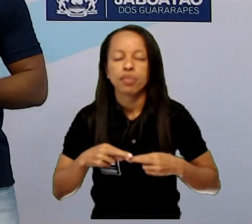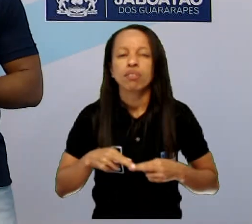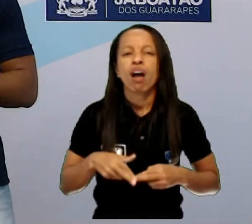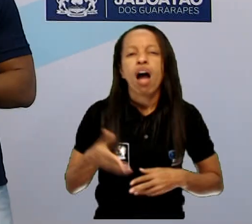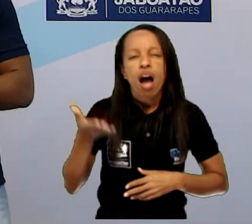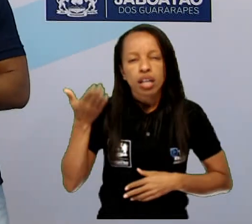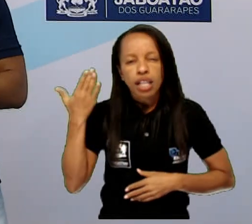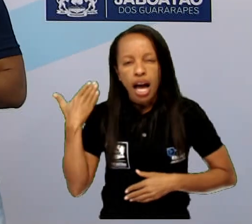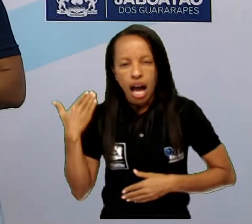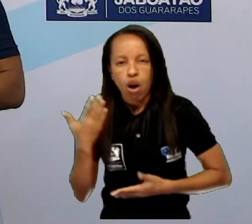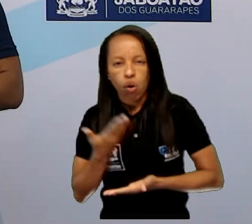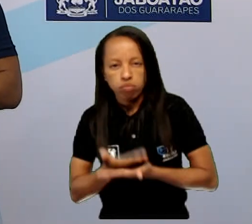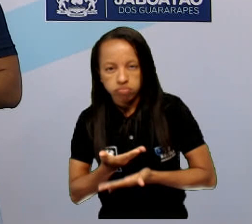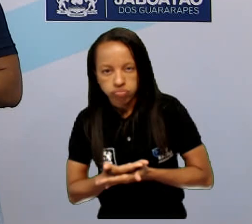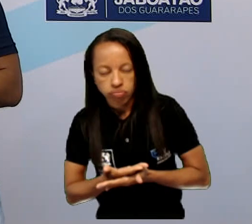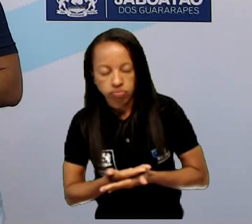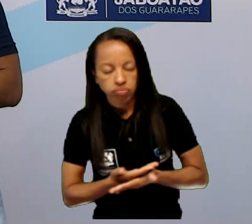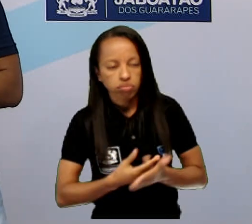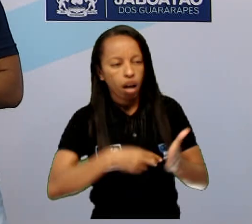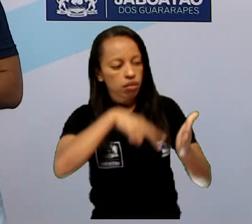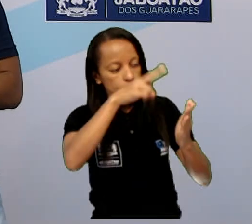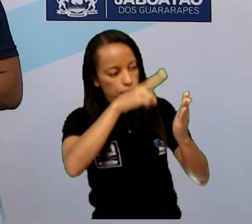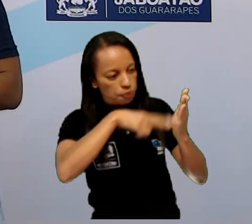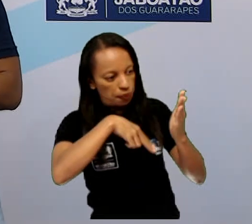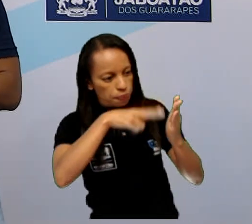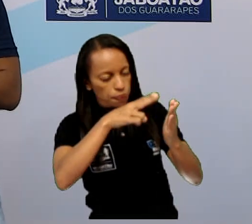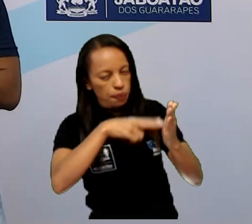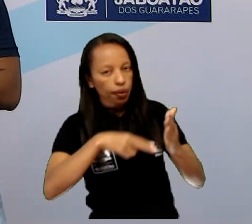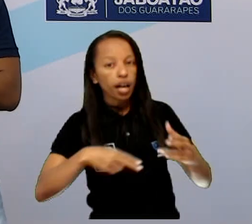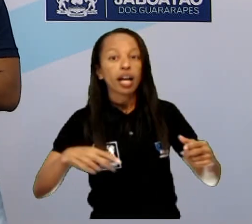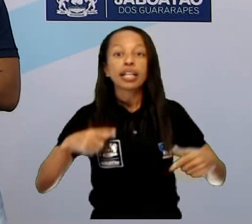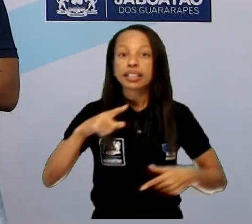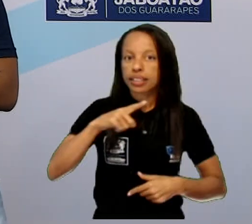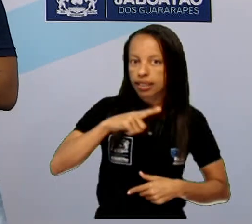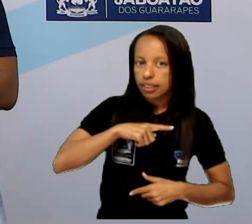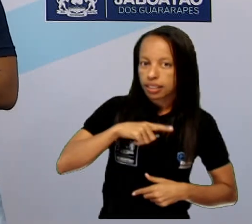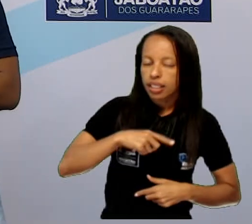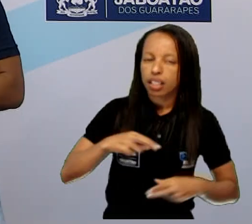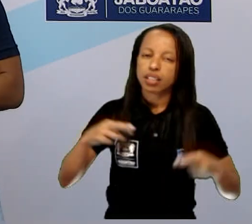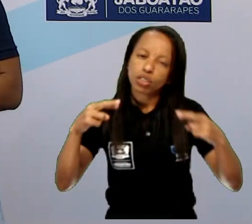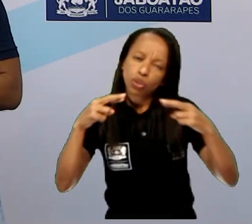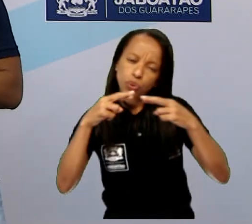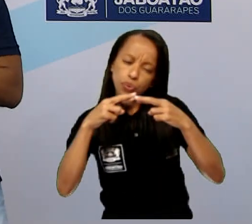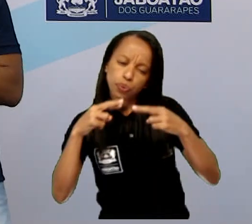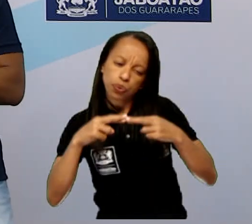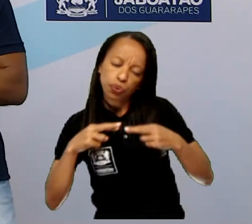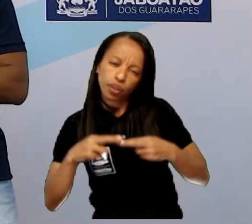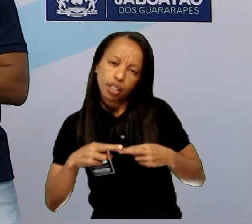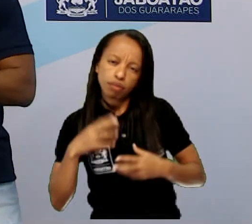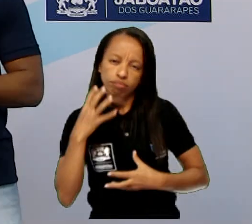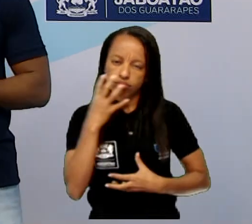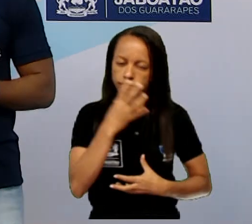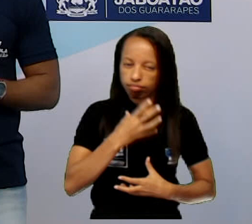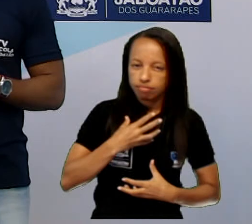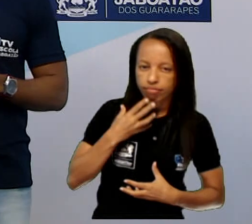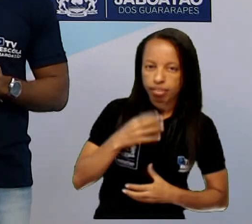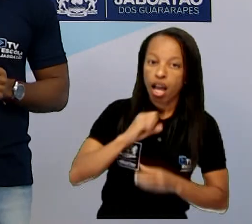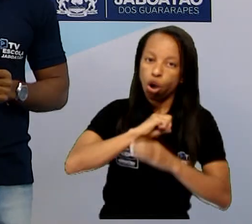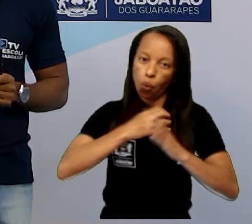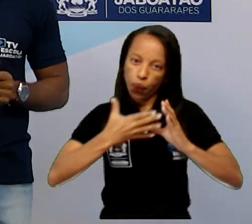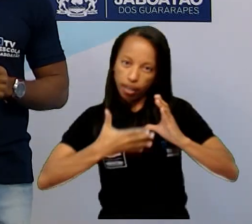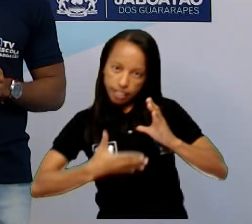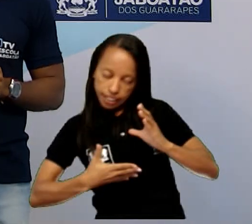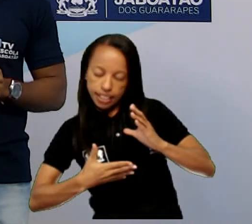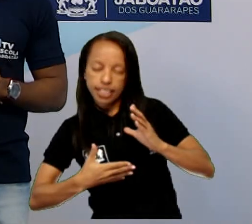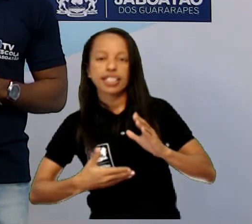cordel, observaram que eu li com uma certa rima, né? Uma certa musicalidade. Pois é, que é uma característica do cordel e que a gente